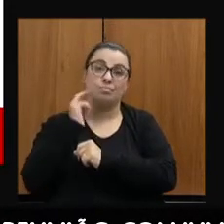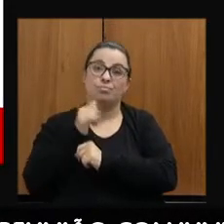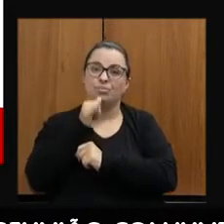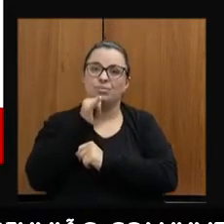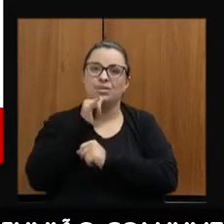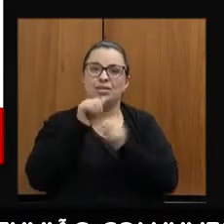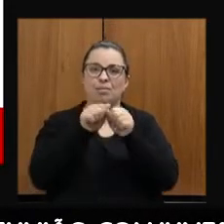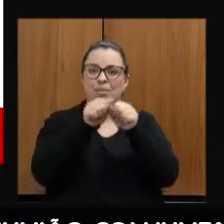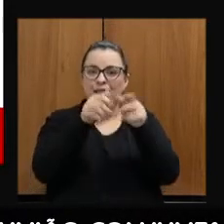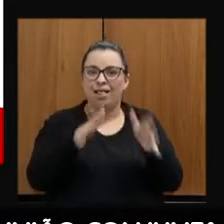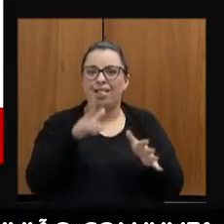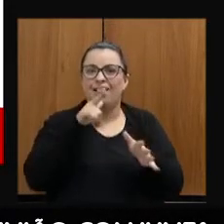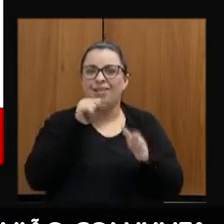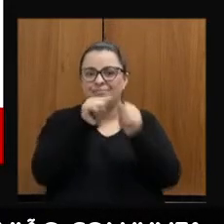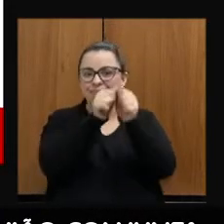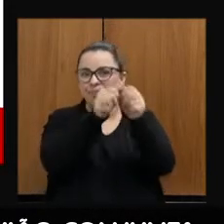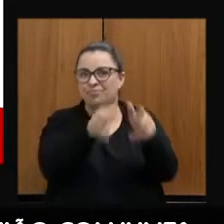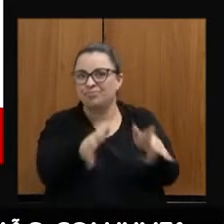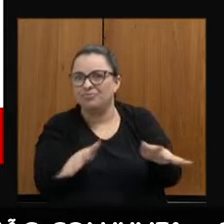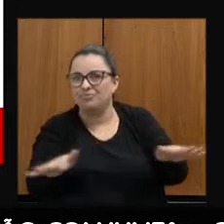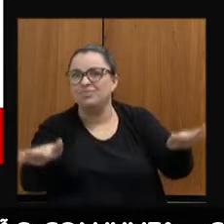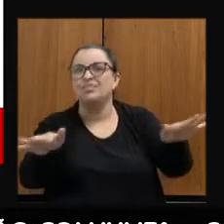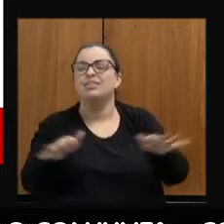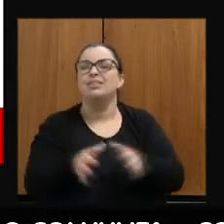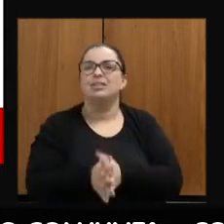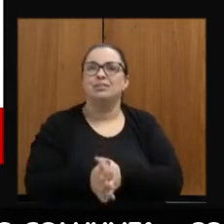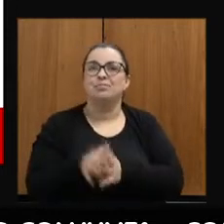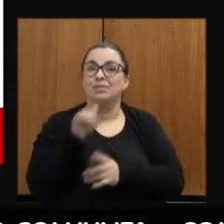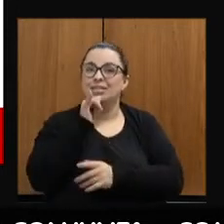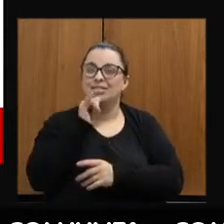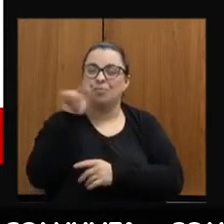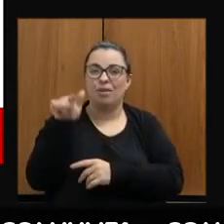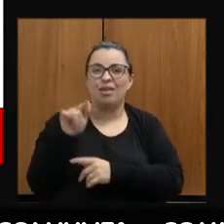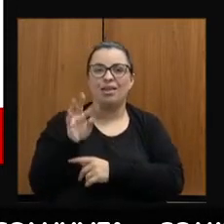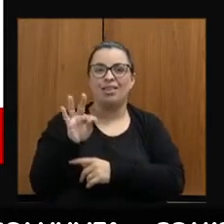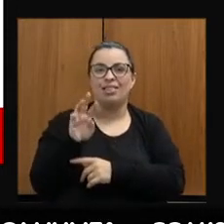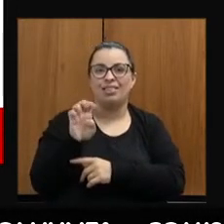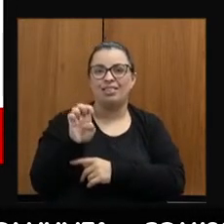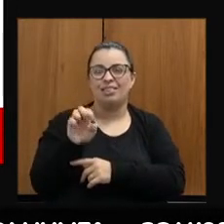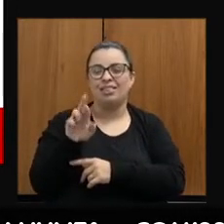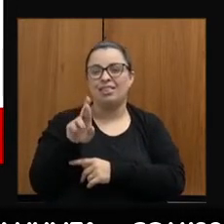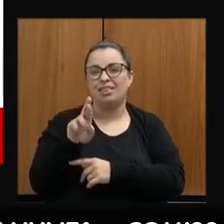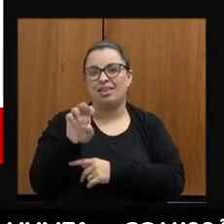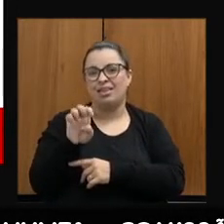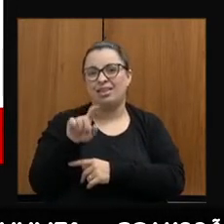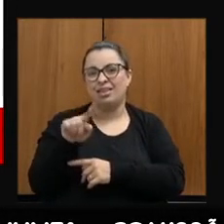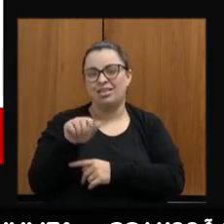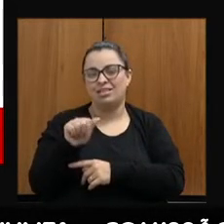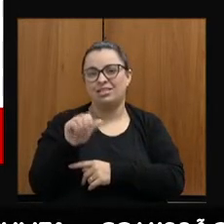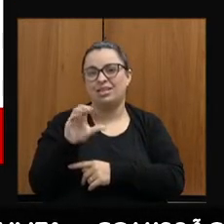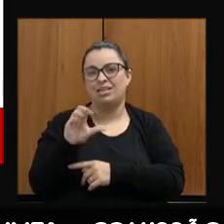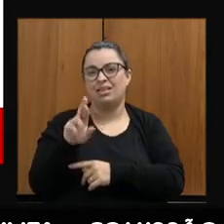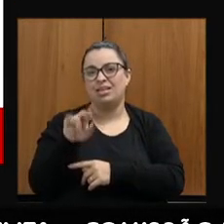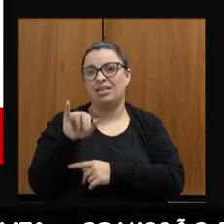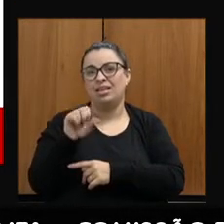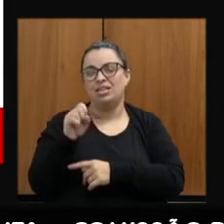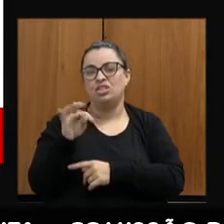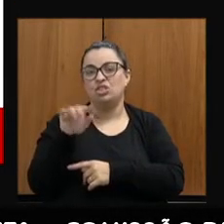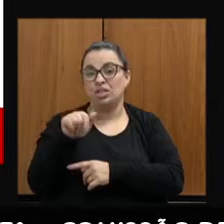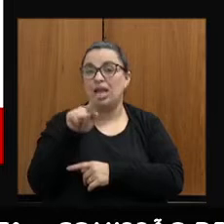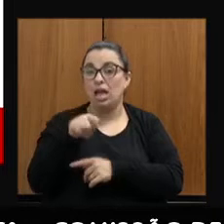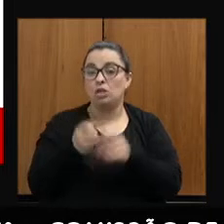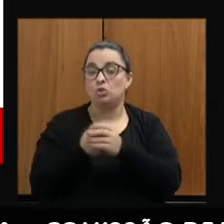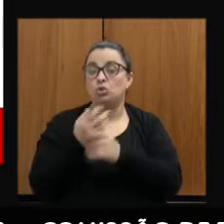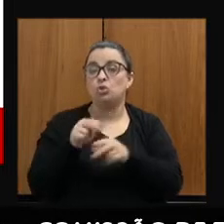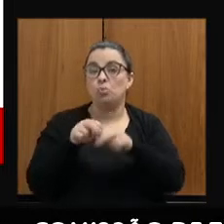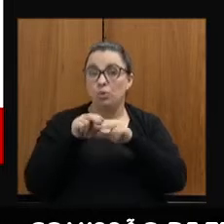Eu acho que é da Tereza Cristina isso surgiu a partir de um entendimento da prefeito o prefeito